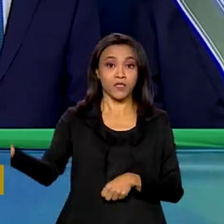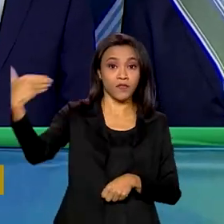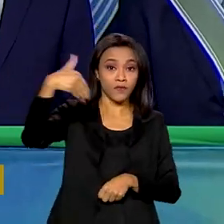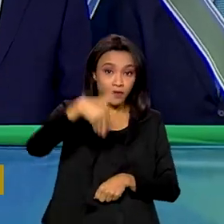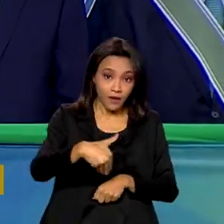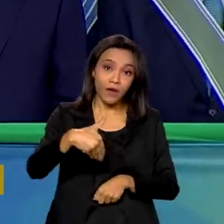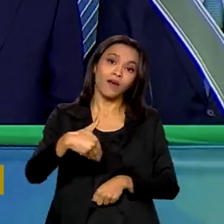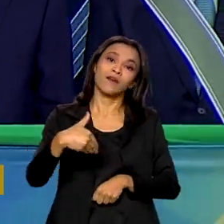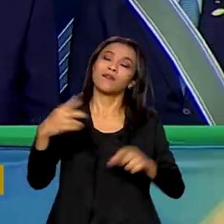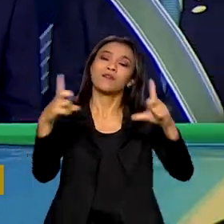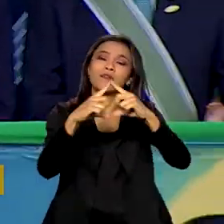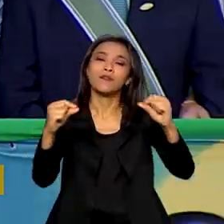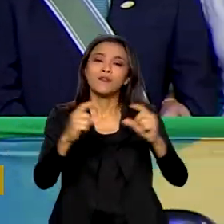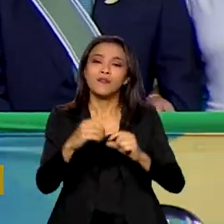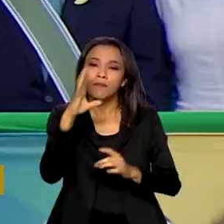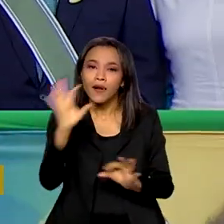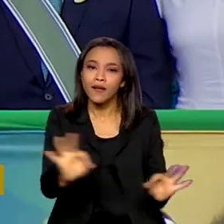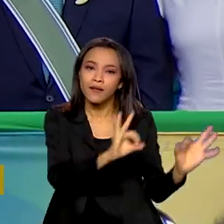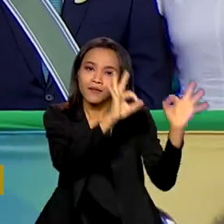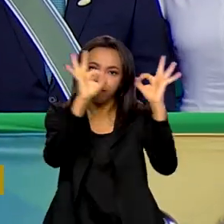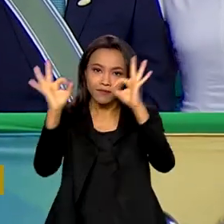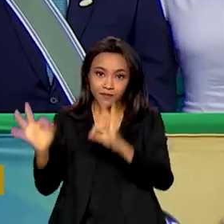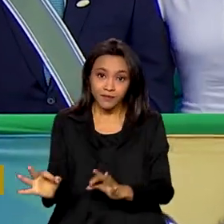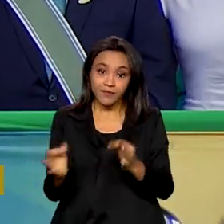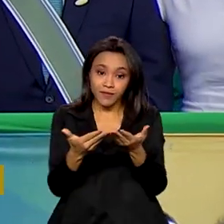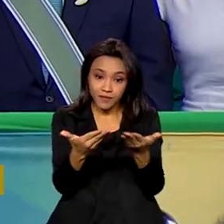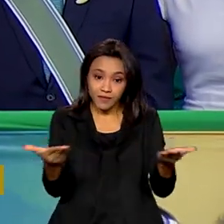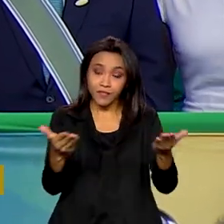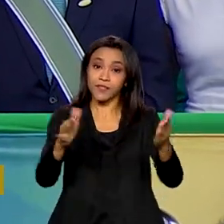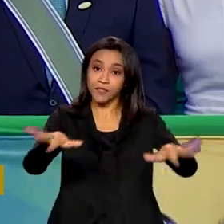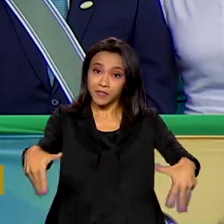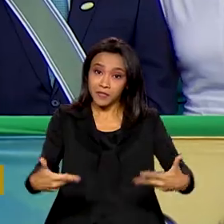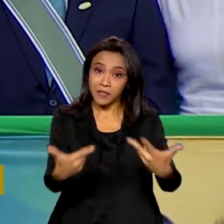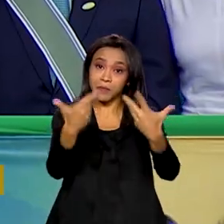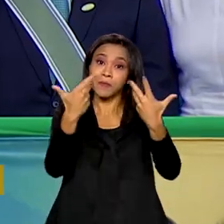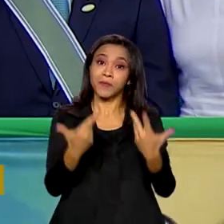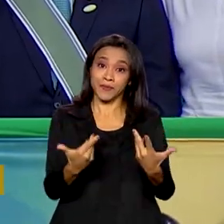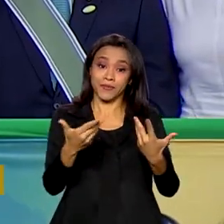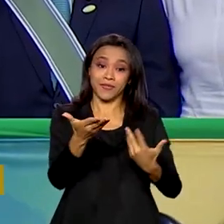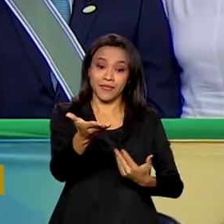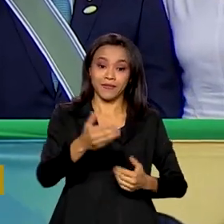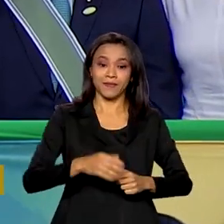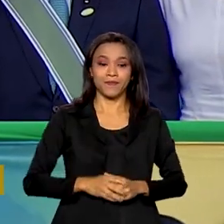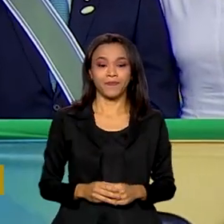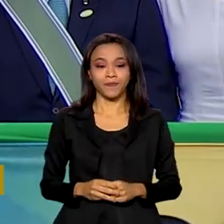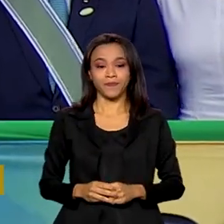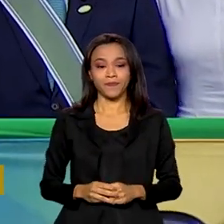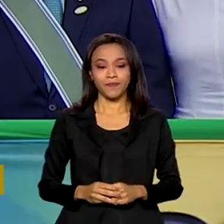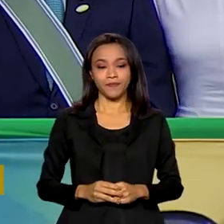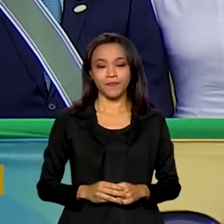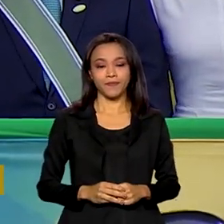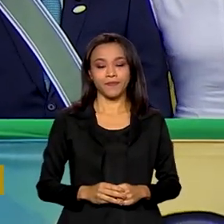até o Brasil, acompanhar, portanto, vice-presidente Hamilton Mourão também. A gente já vê ali.